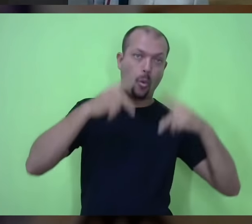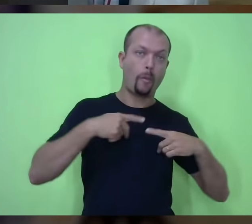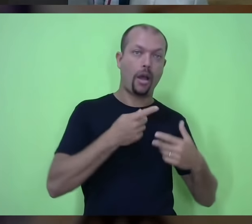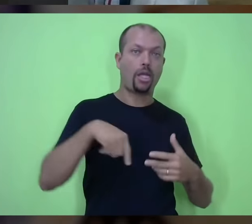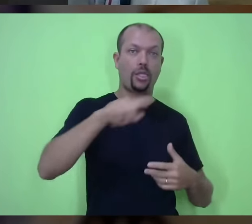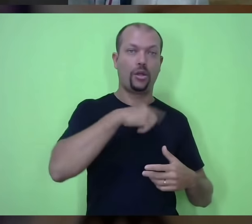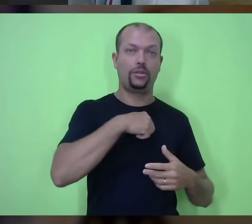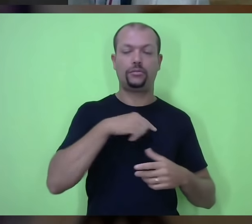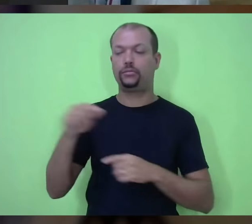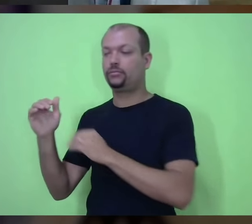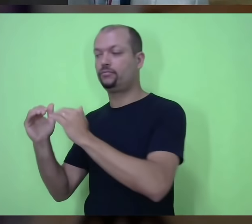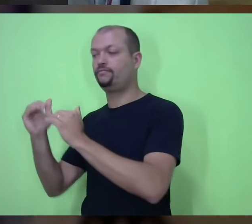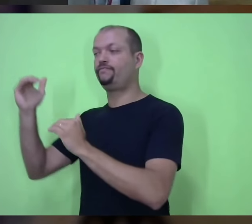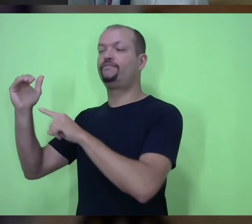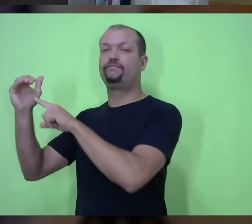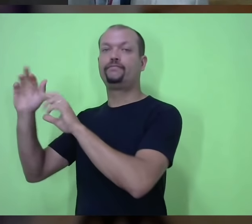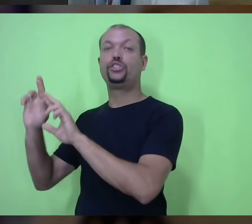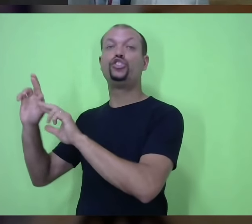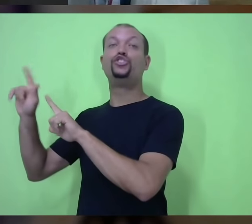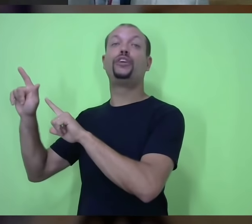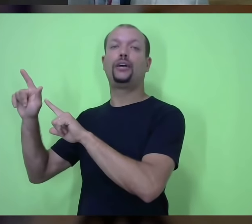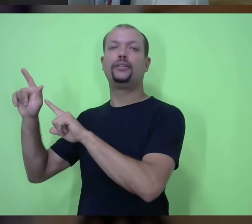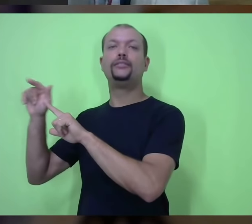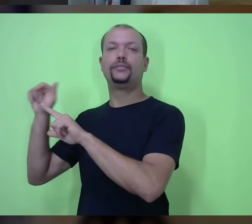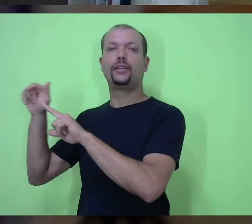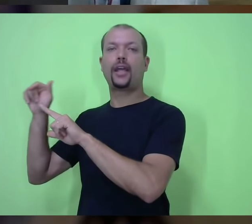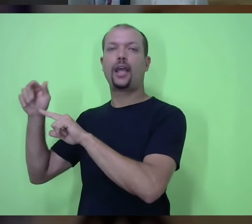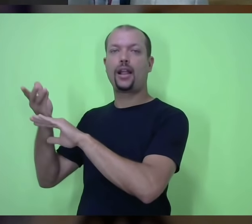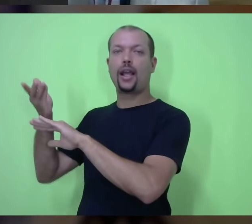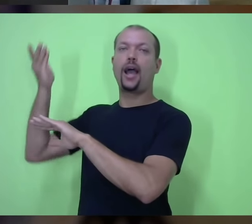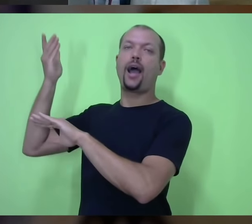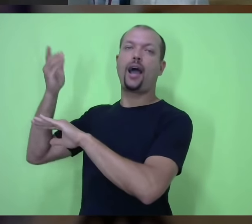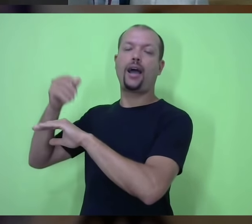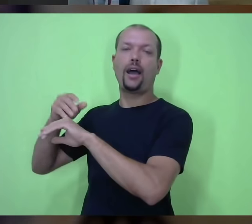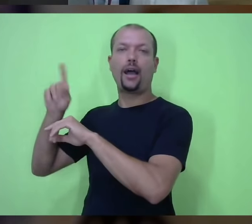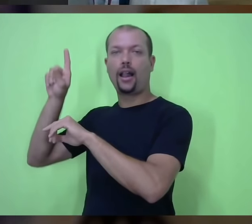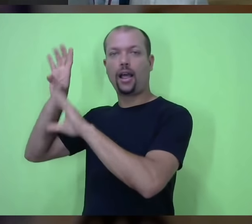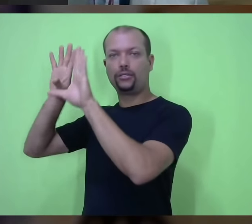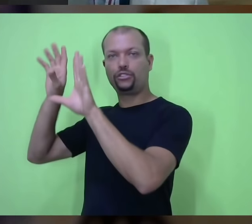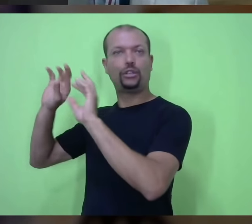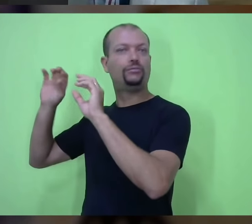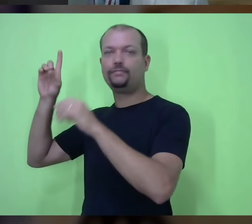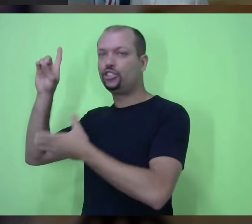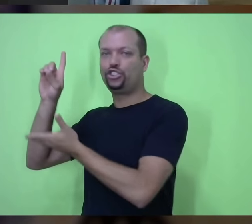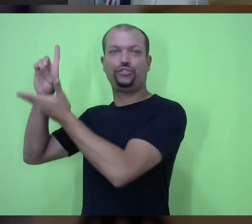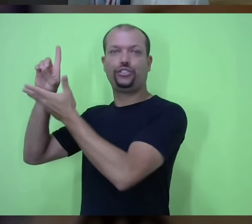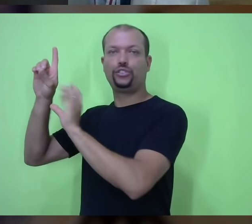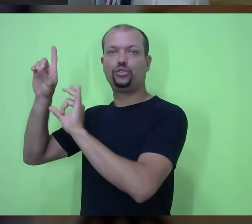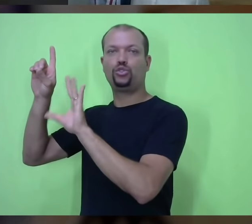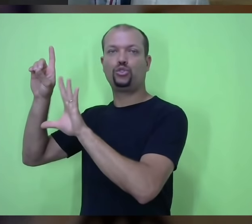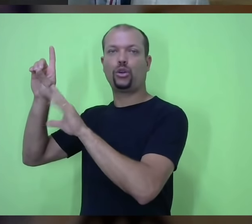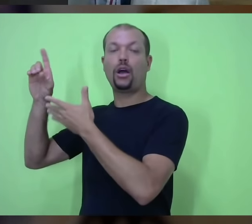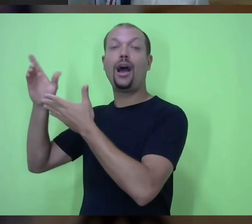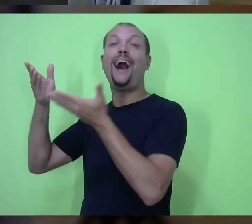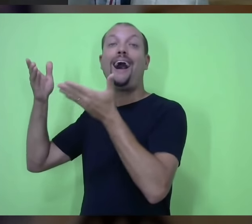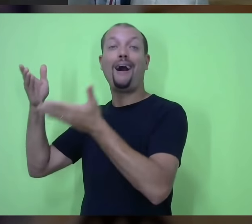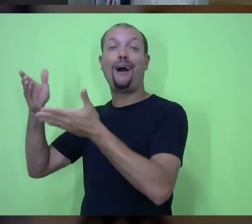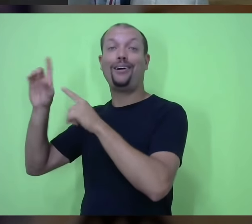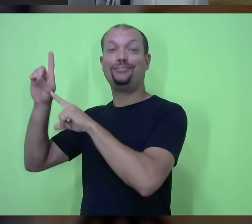ele se torna distinto do que ele era, plenamente divino apenas, e